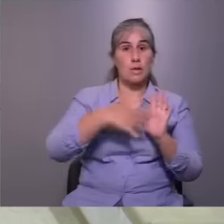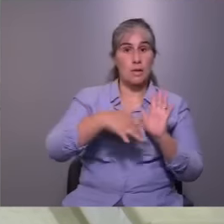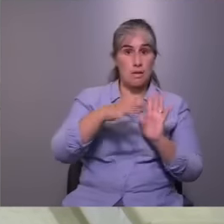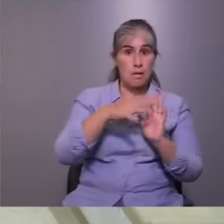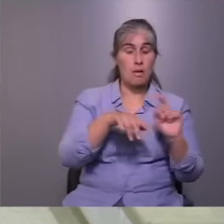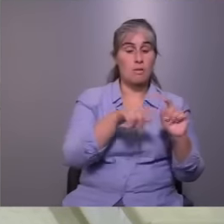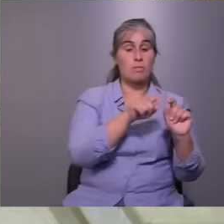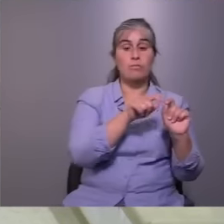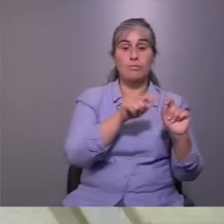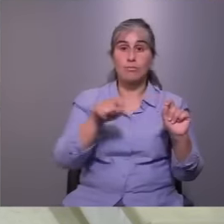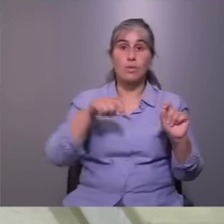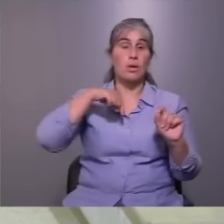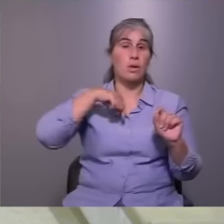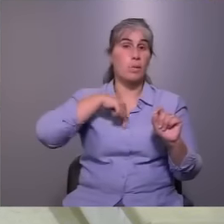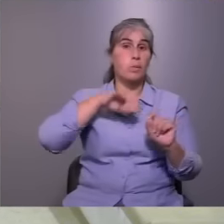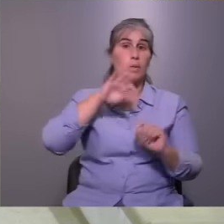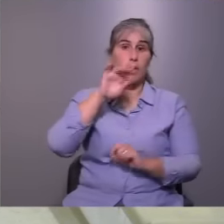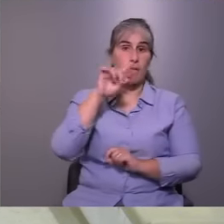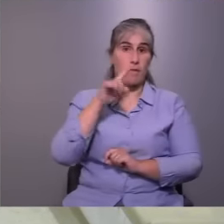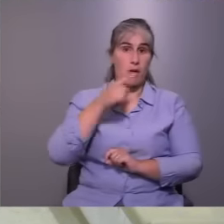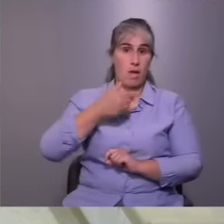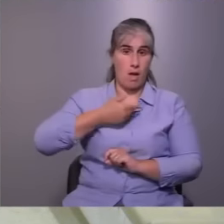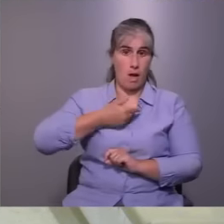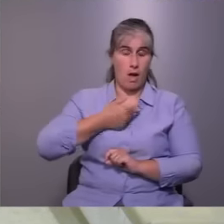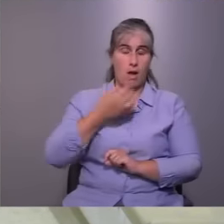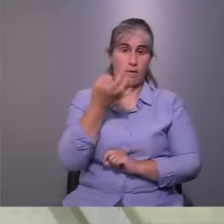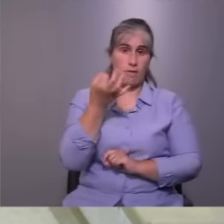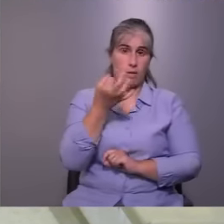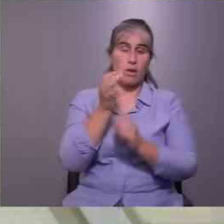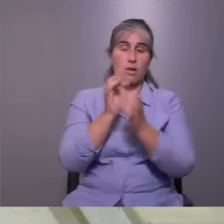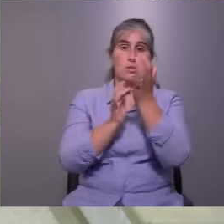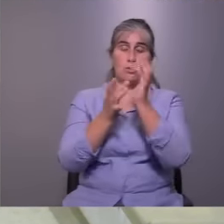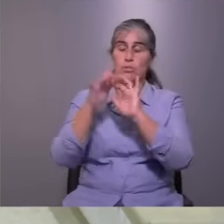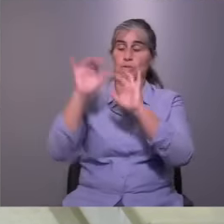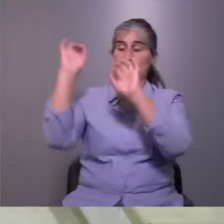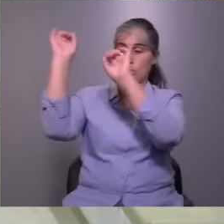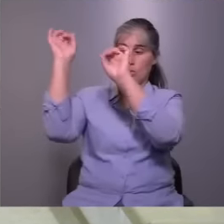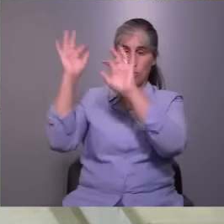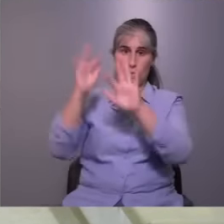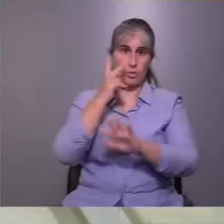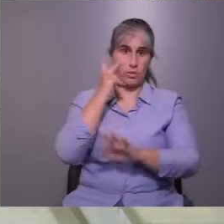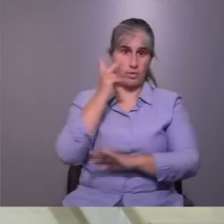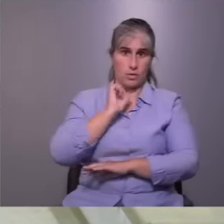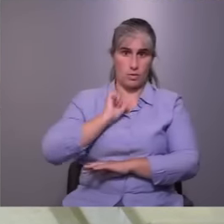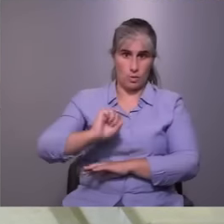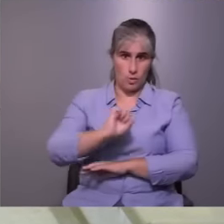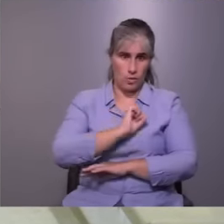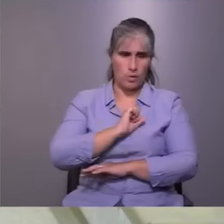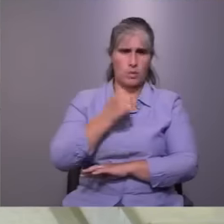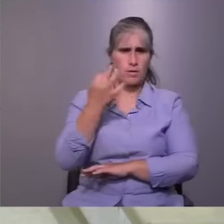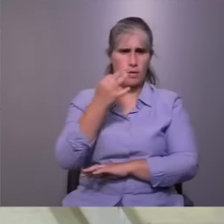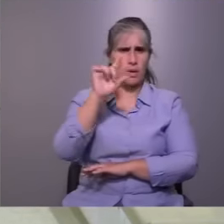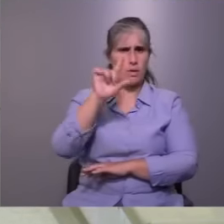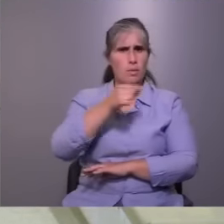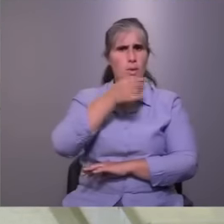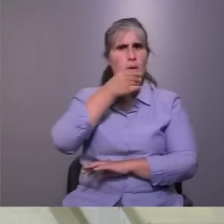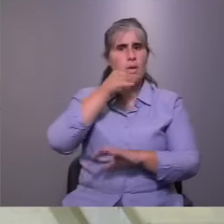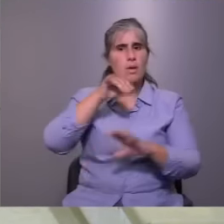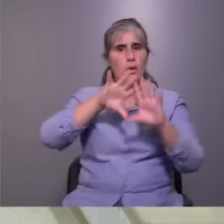Aleluia. Bem, muito bem. À medida que dizemos esta expressão da nossa fé, que de